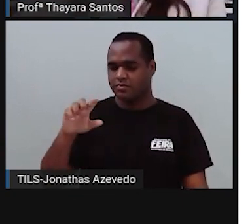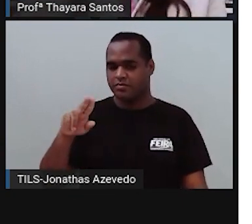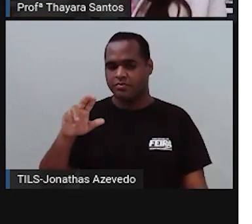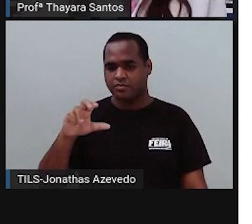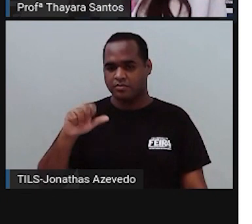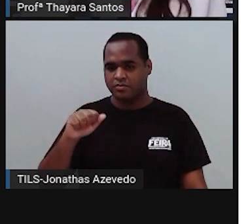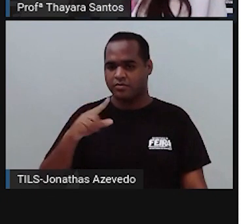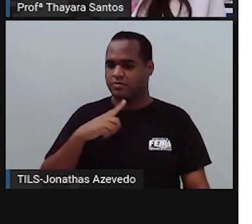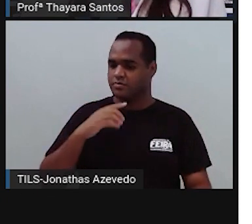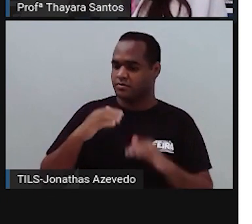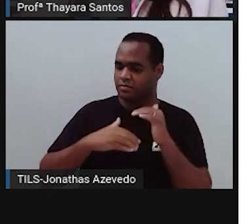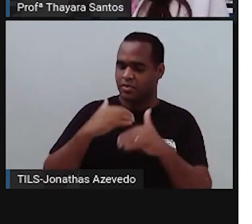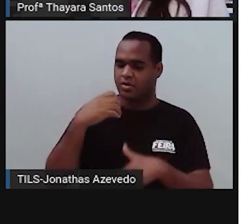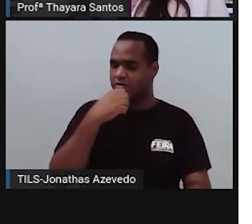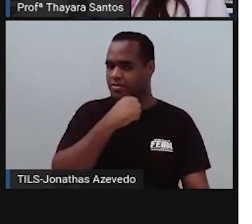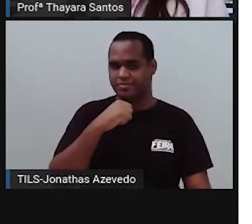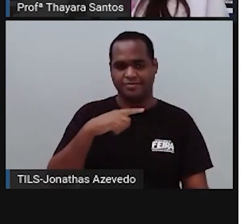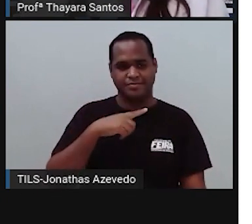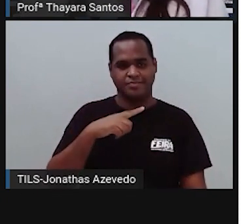todo muito rápido.